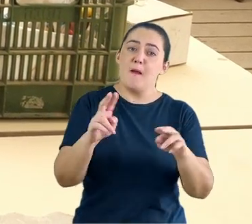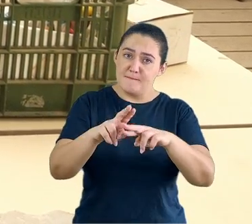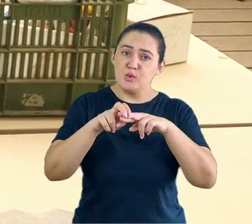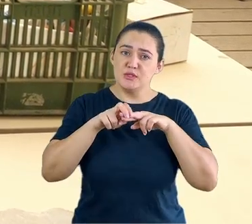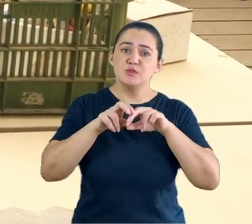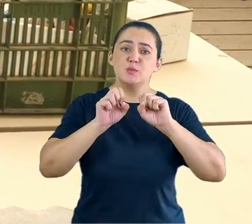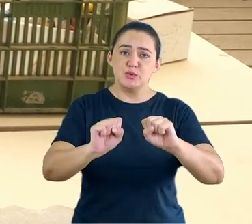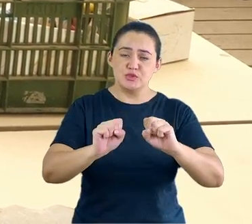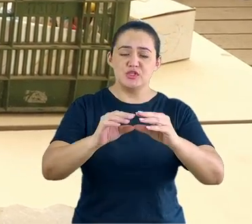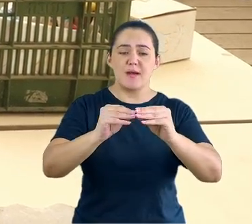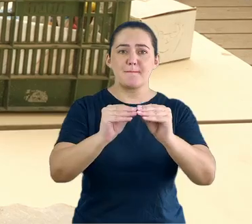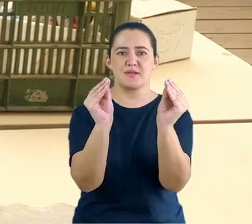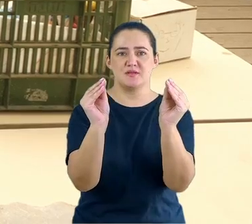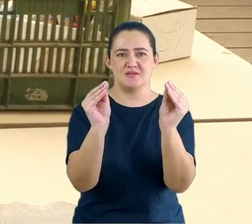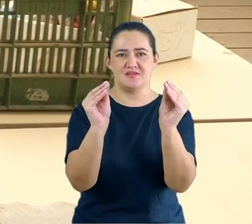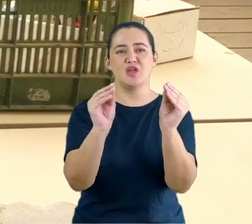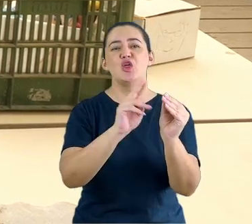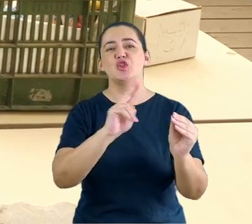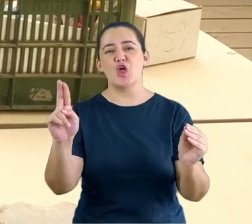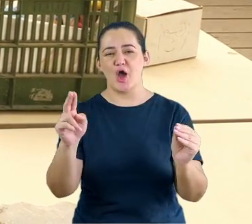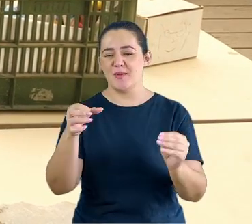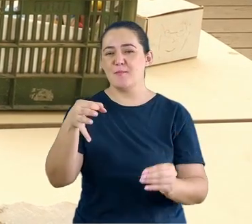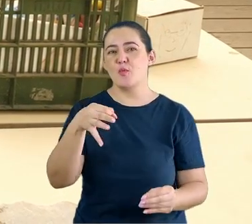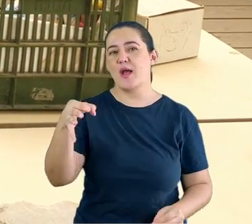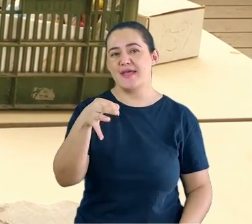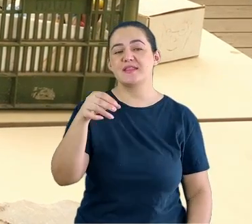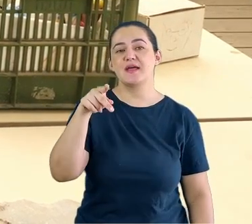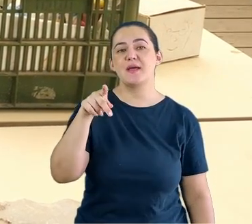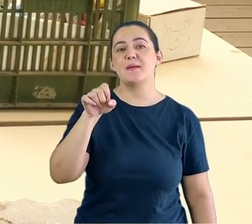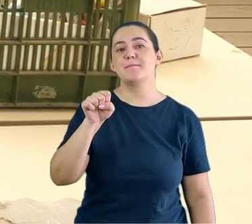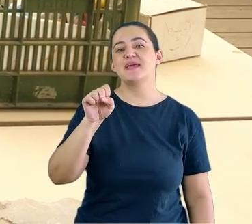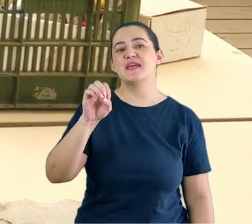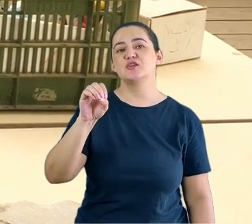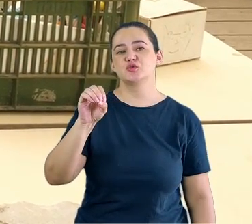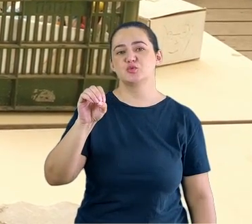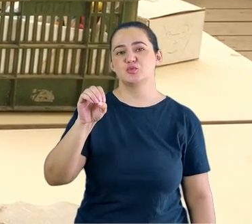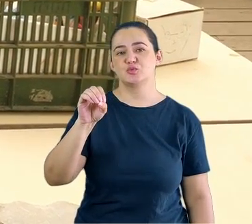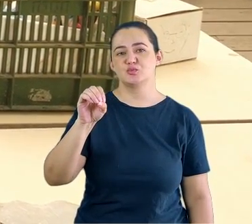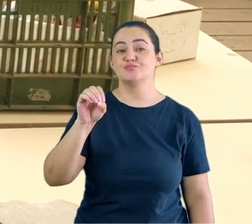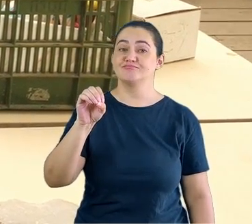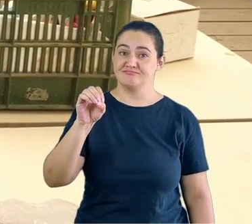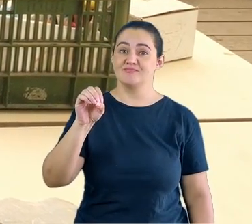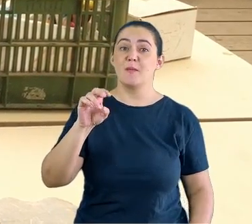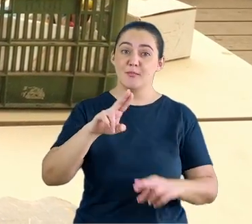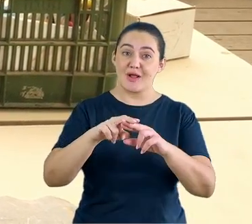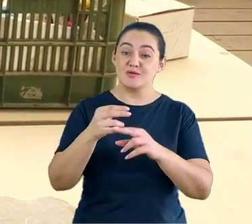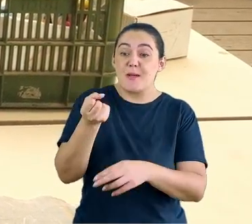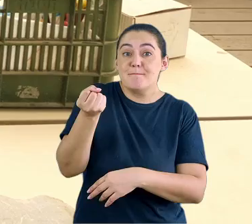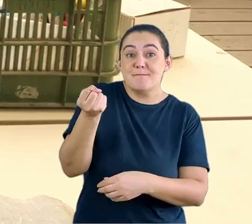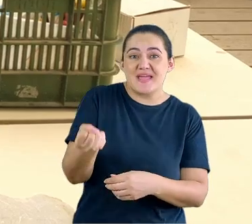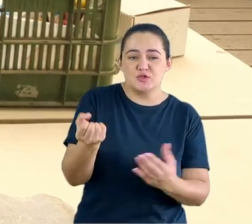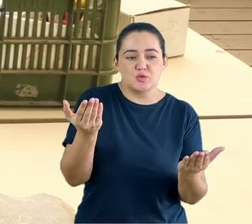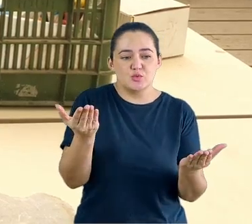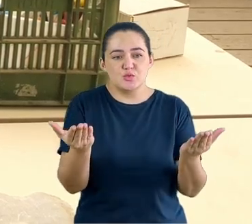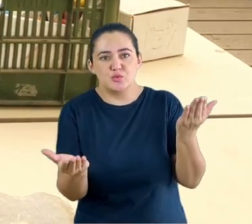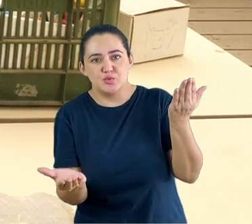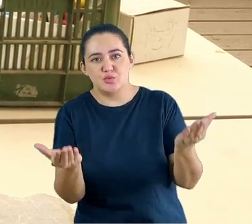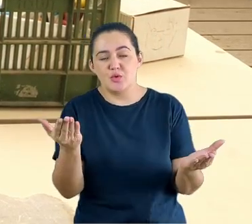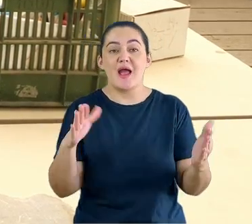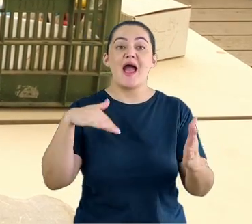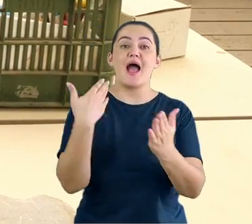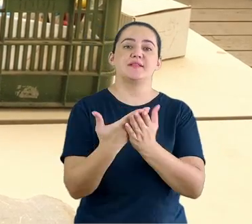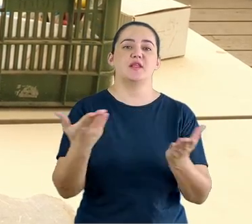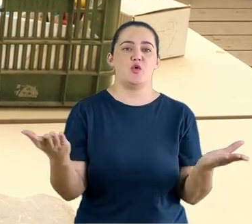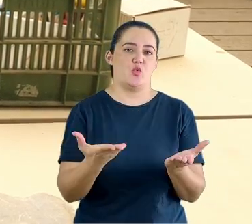no passado tinham o nome de peso, porque realmente era o peso do seu material que valia. Aliás, não é por menos